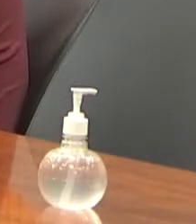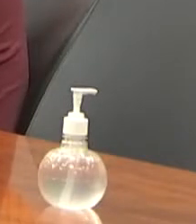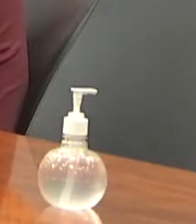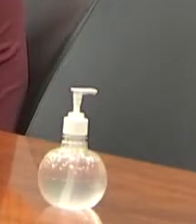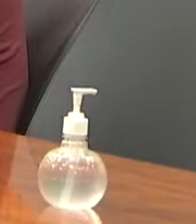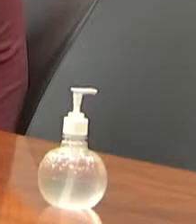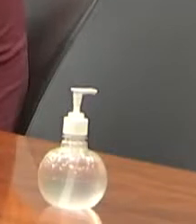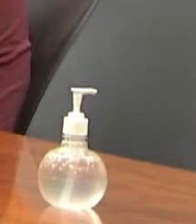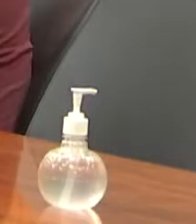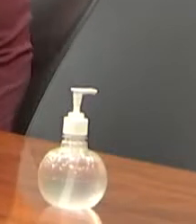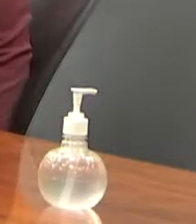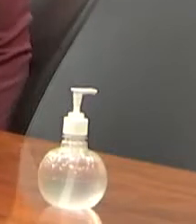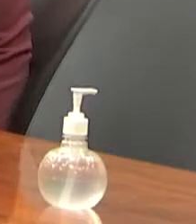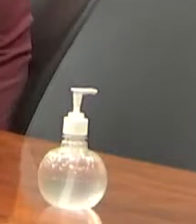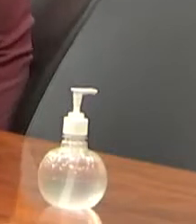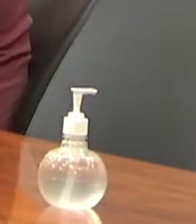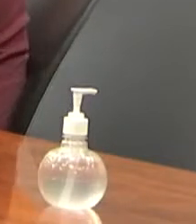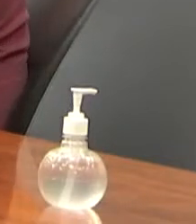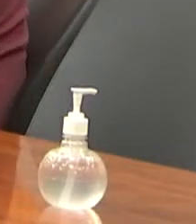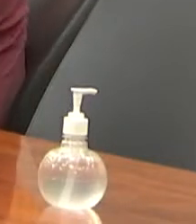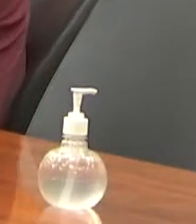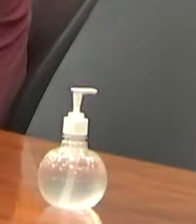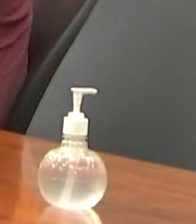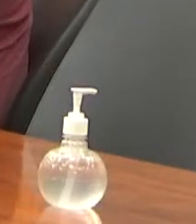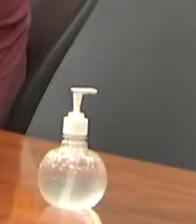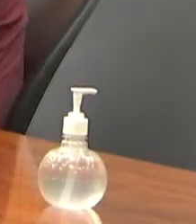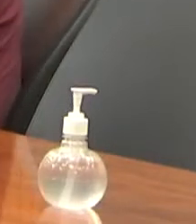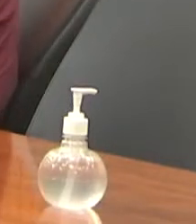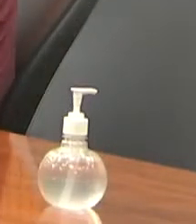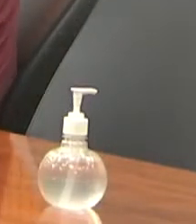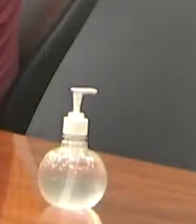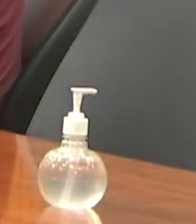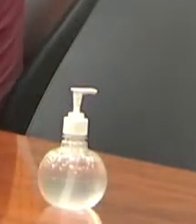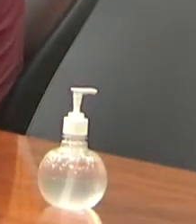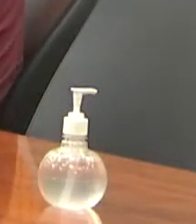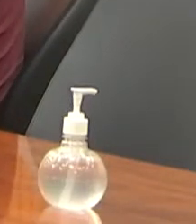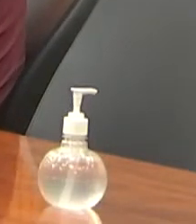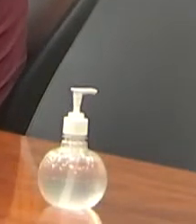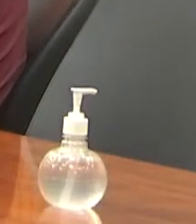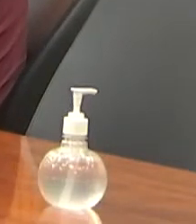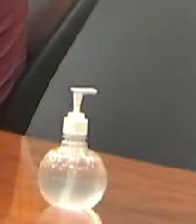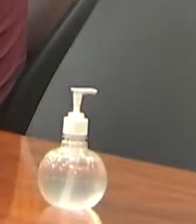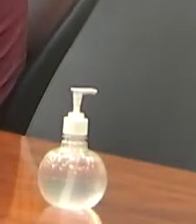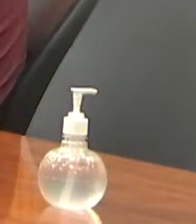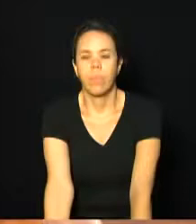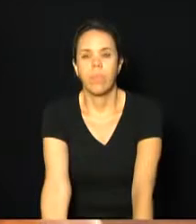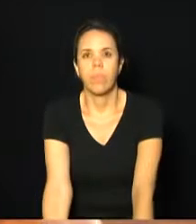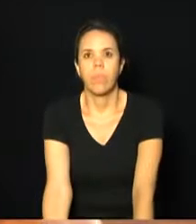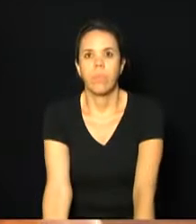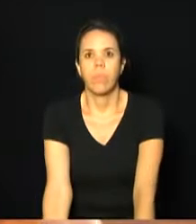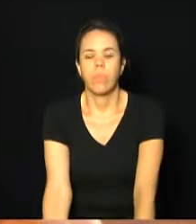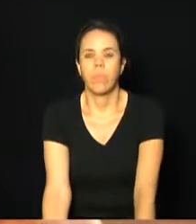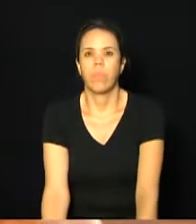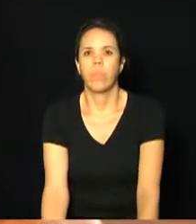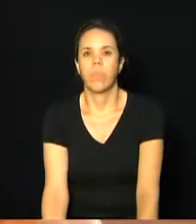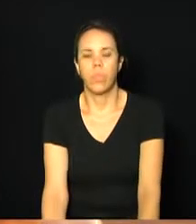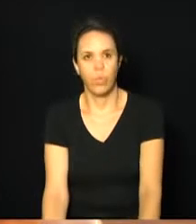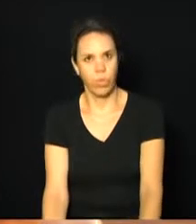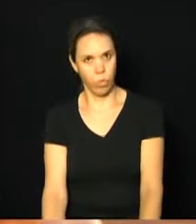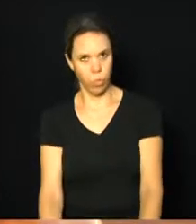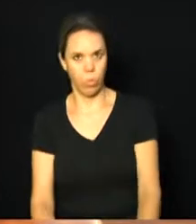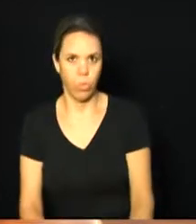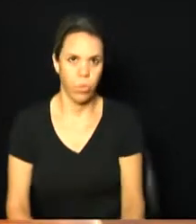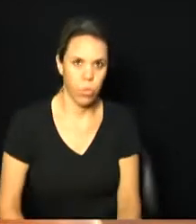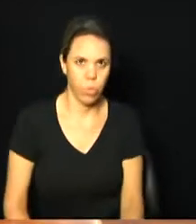de material, e dali 15 dias está todo de novo, vira como se fosse torna-se